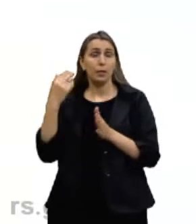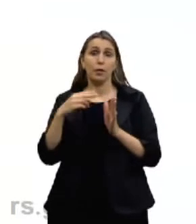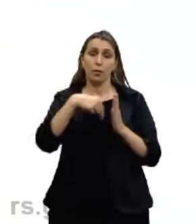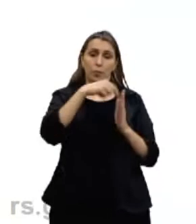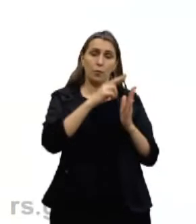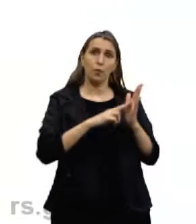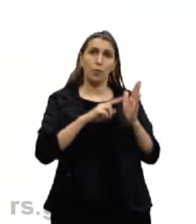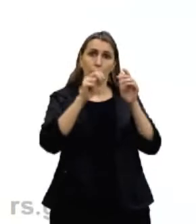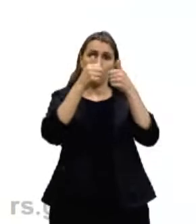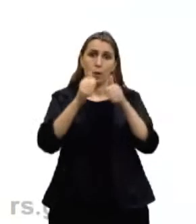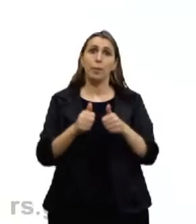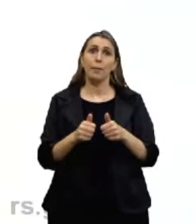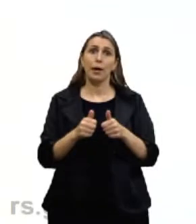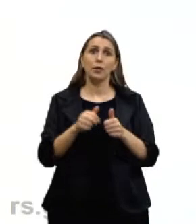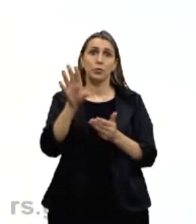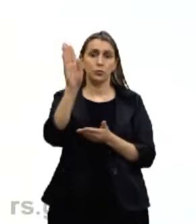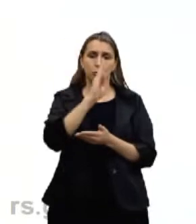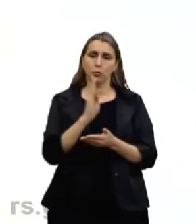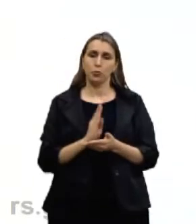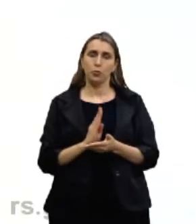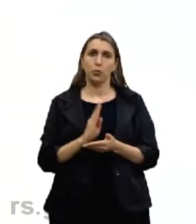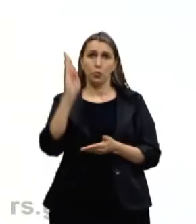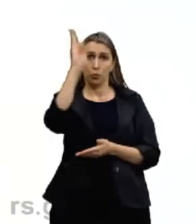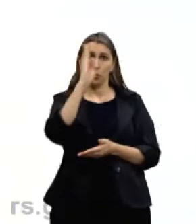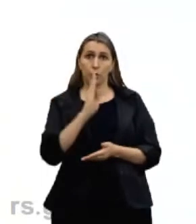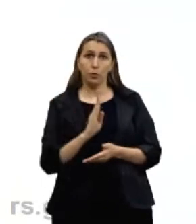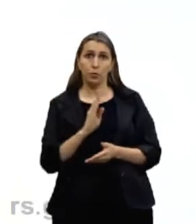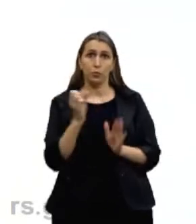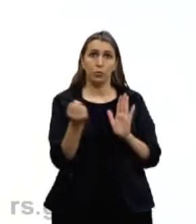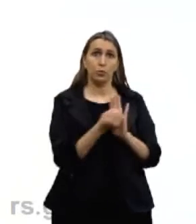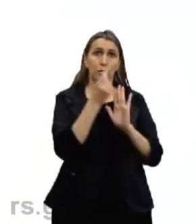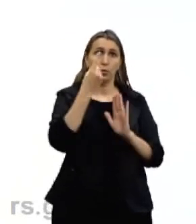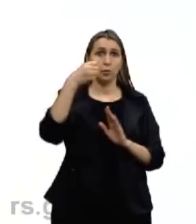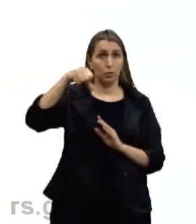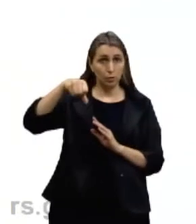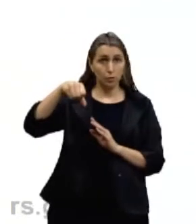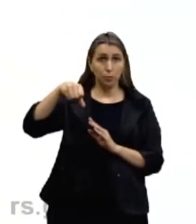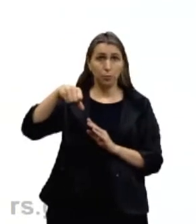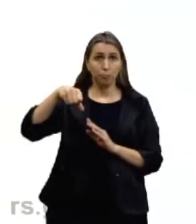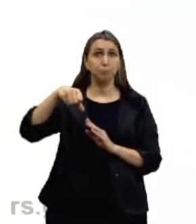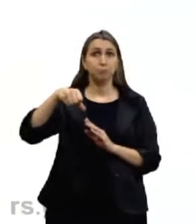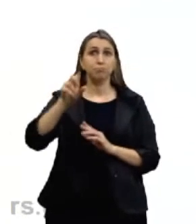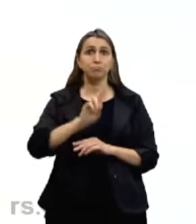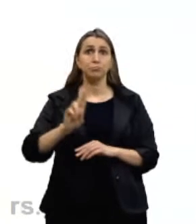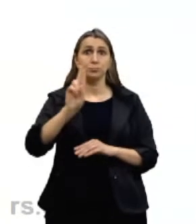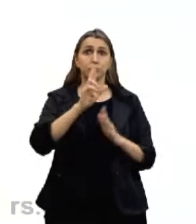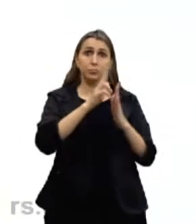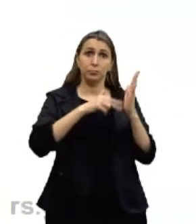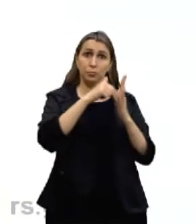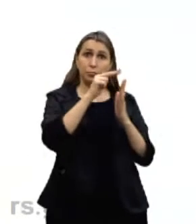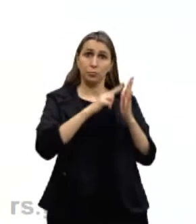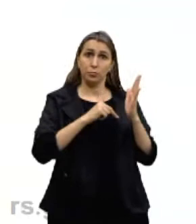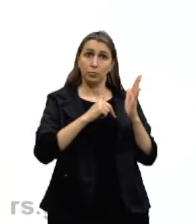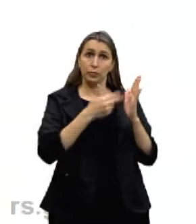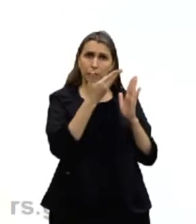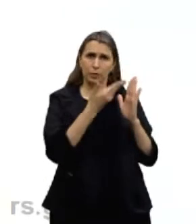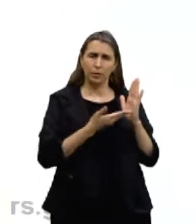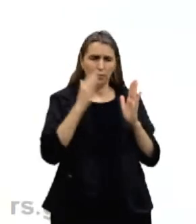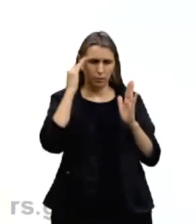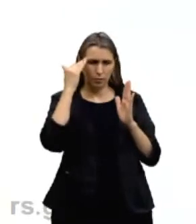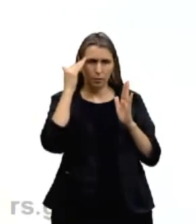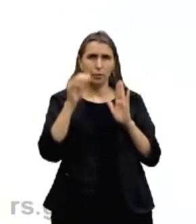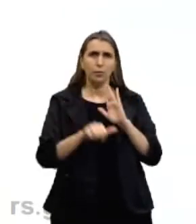retrato do Brasil Ali do século 19 tá através o dele então se vocês quiserem